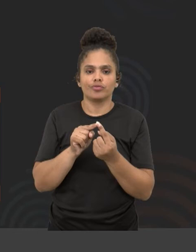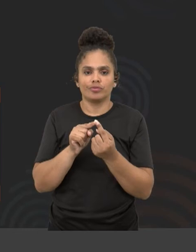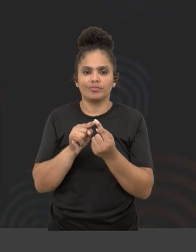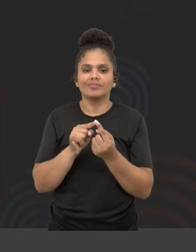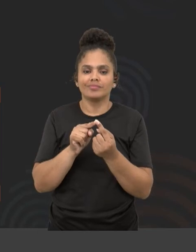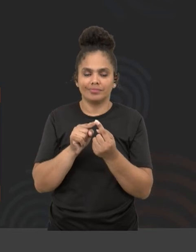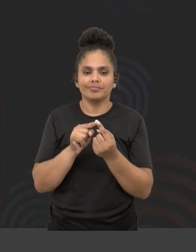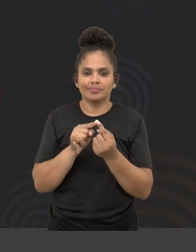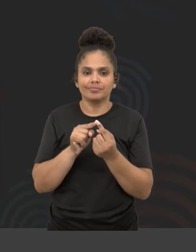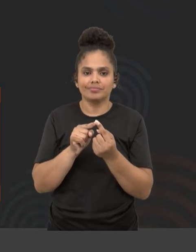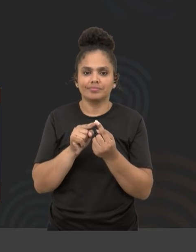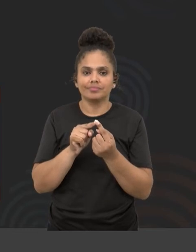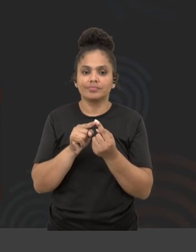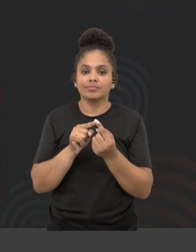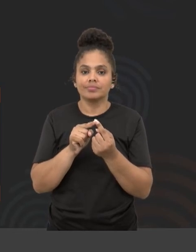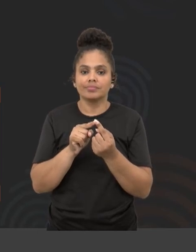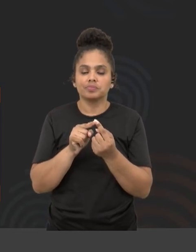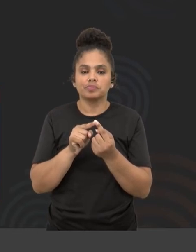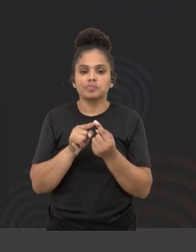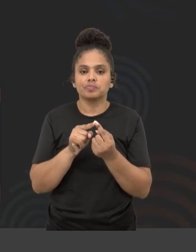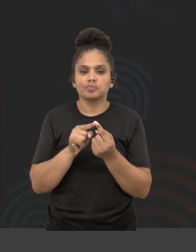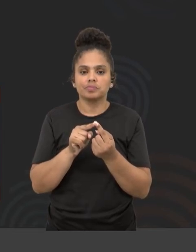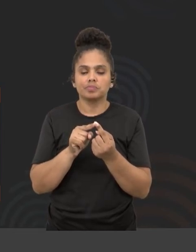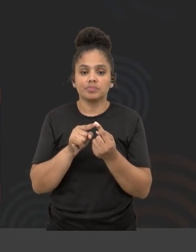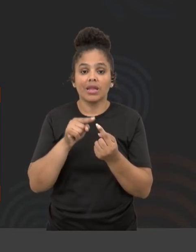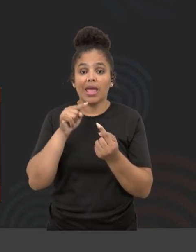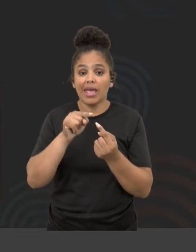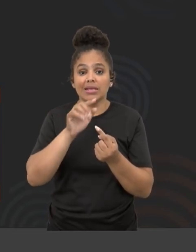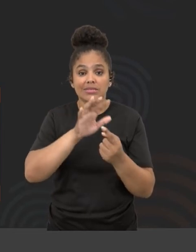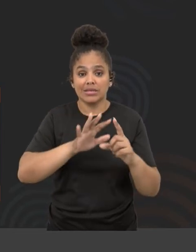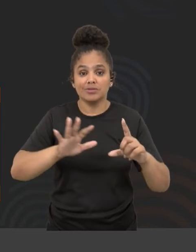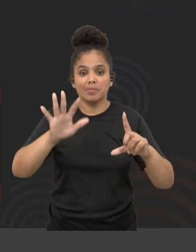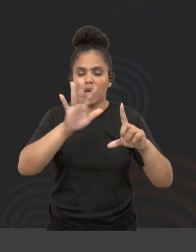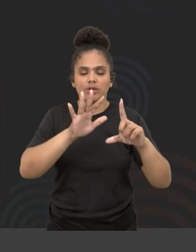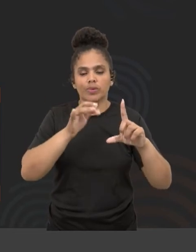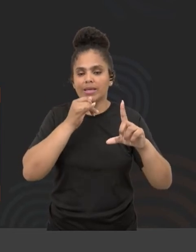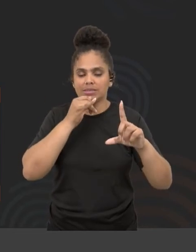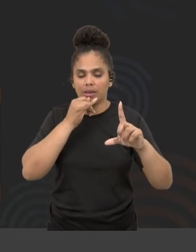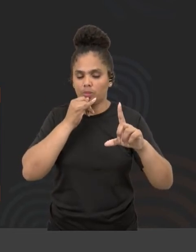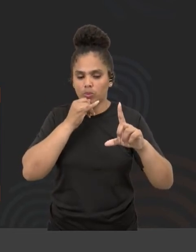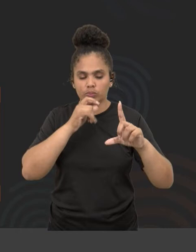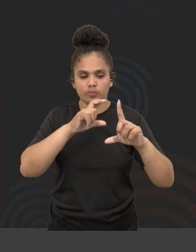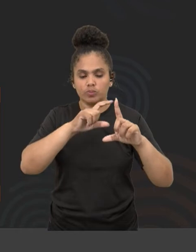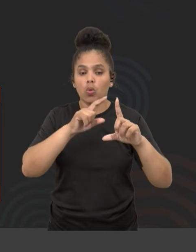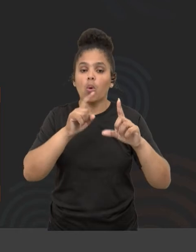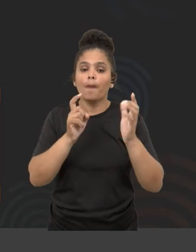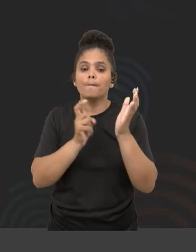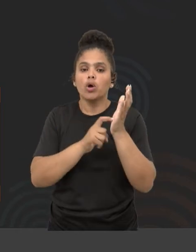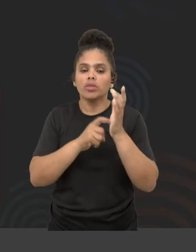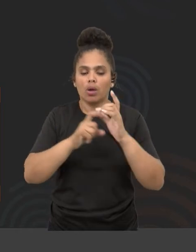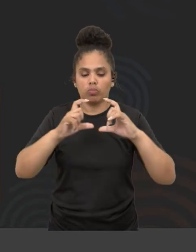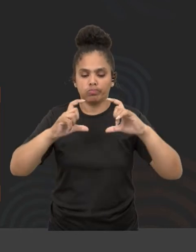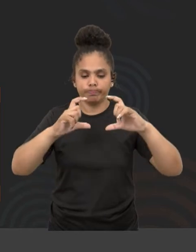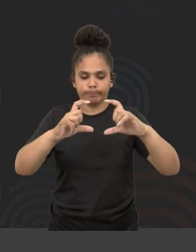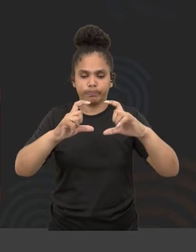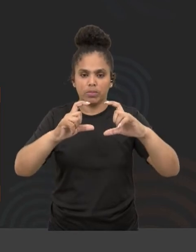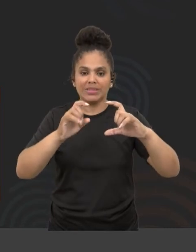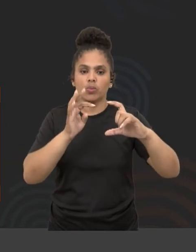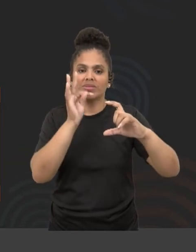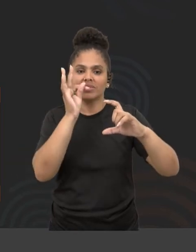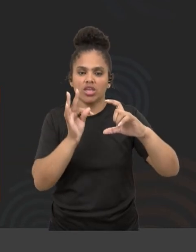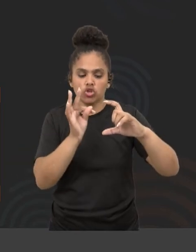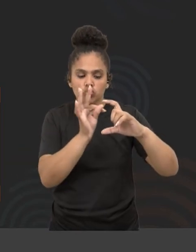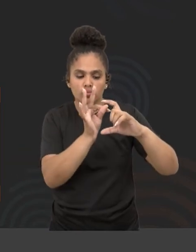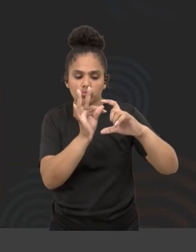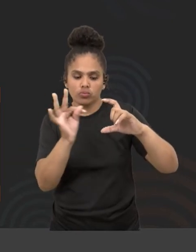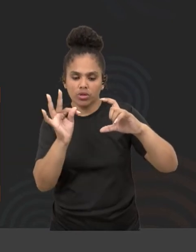o exatamente esse espaço de onde o texto está ocupando, né.